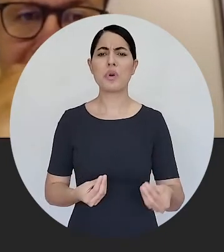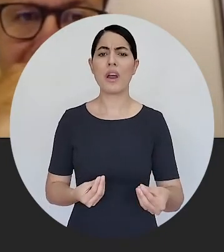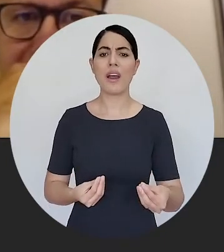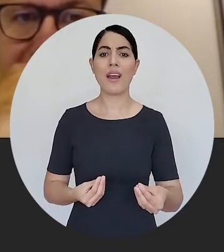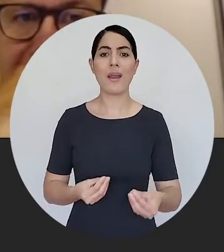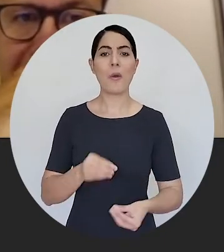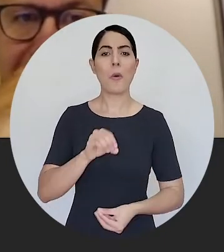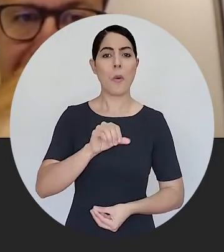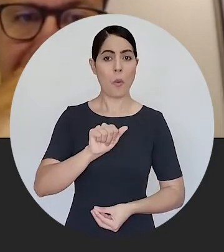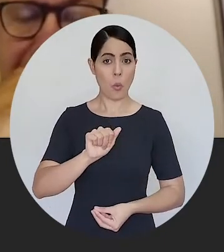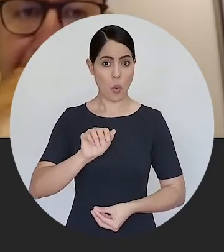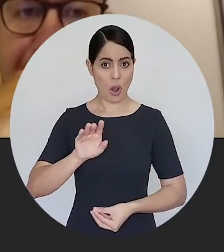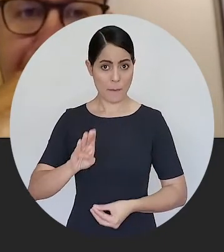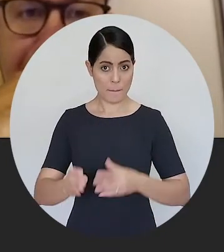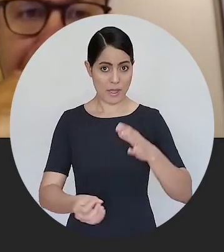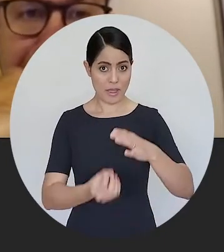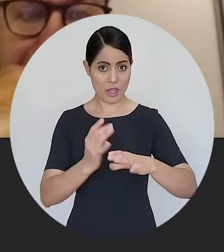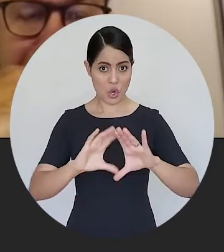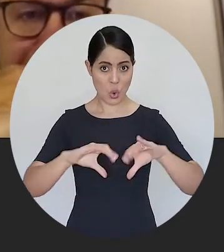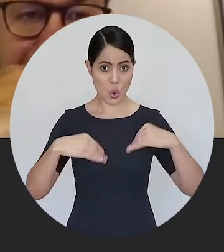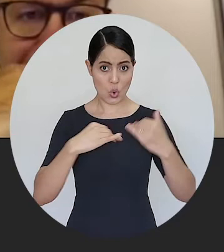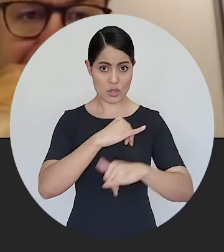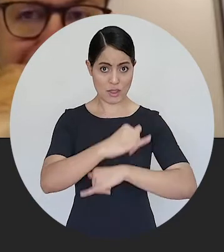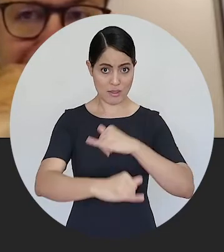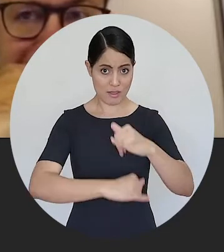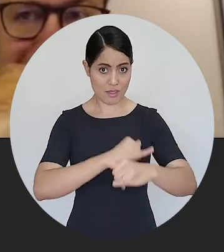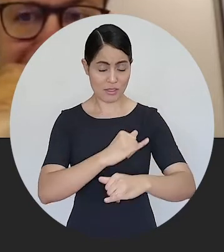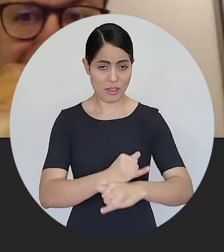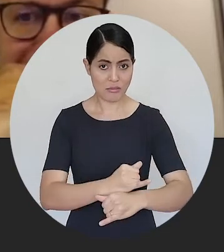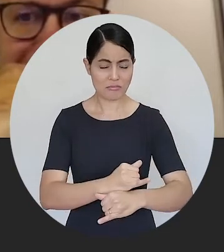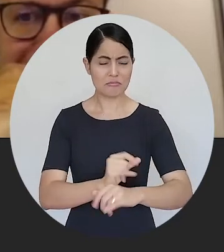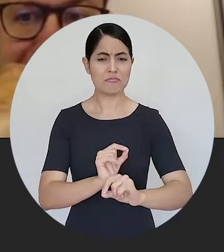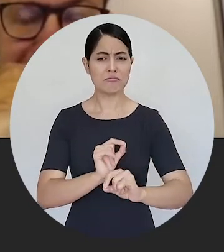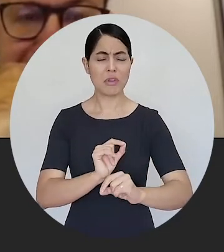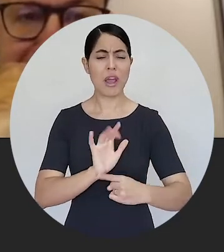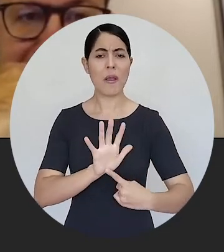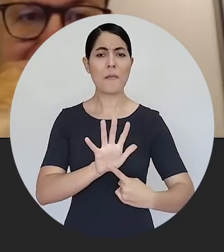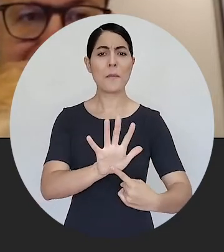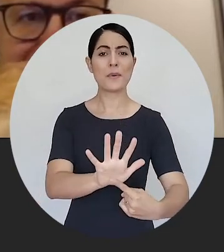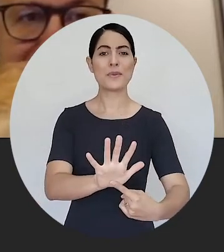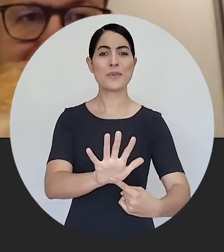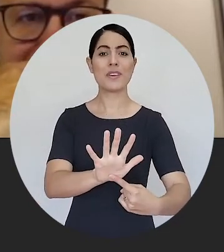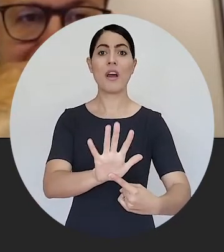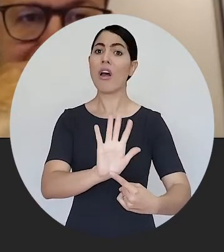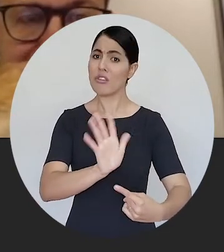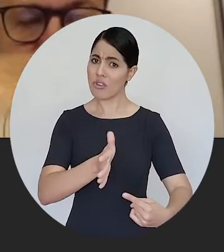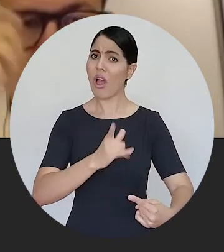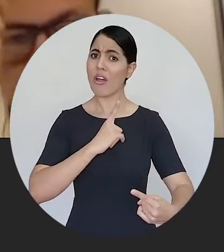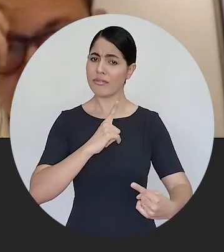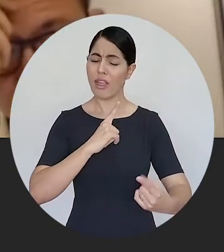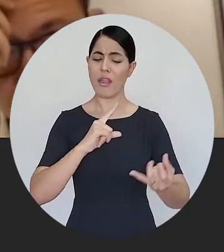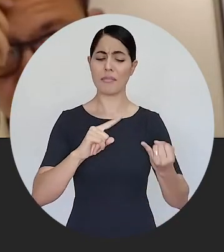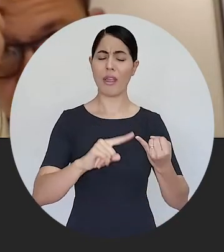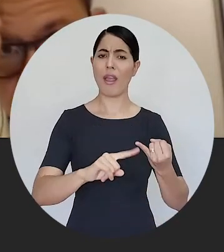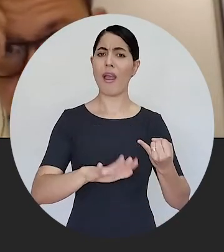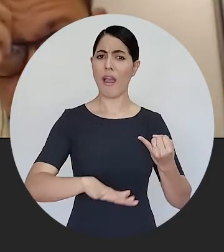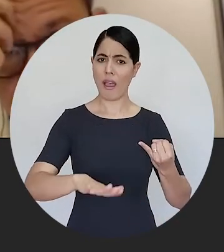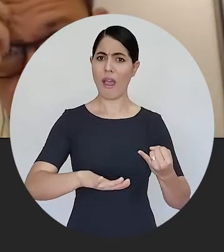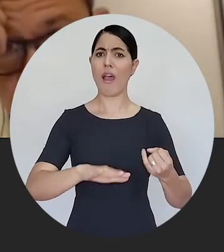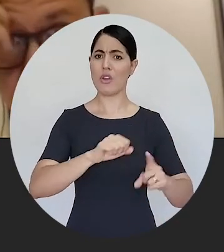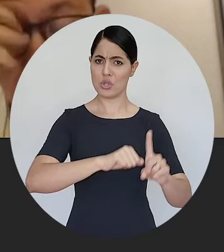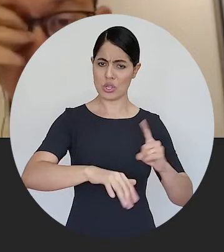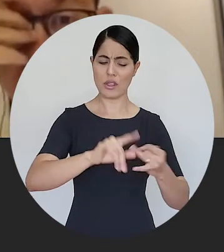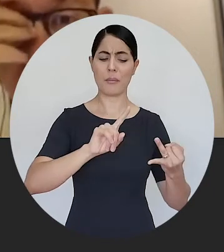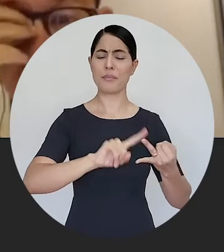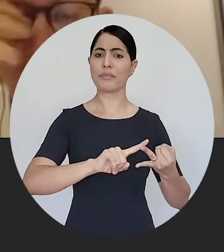Ao assim proceder, a Ordem demonstrou que fez mais do que discutir os efeitos sociais e jurídicos da